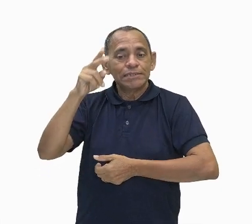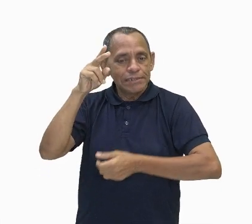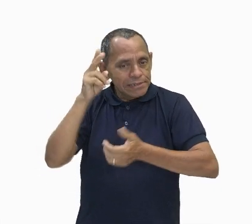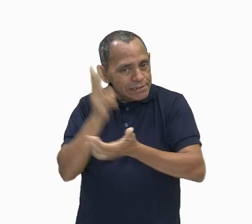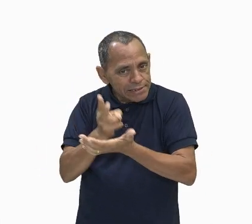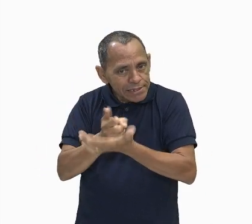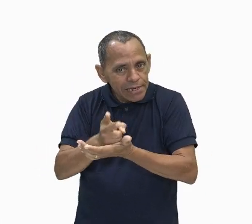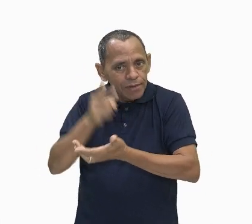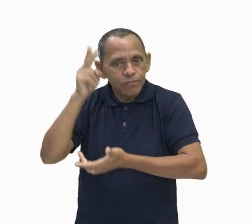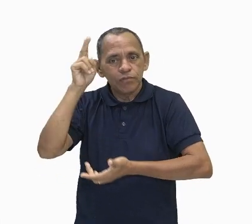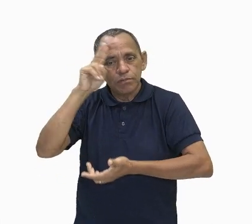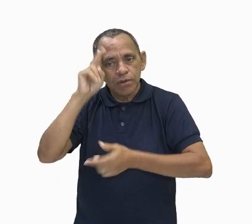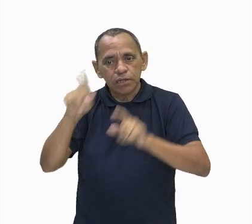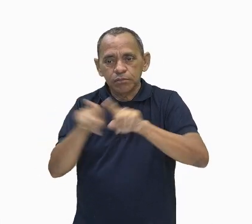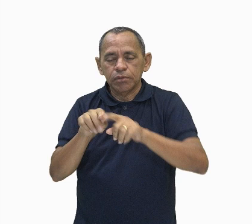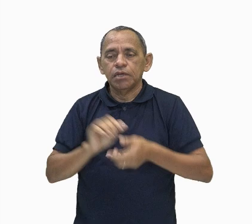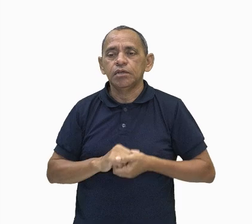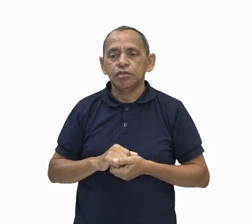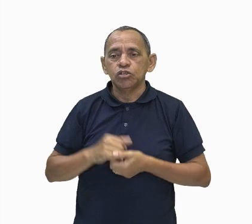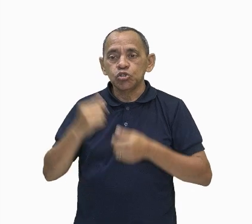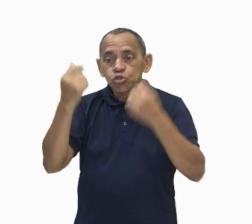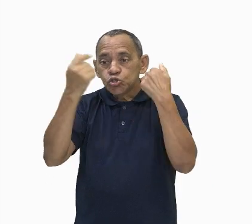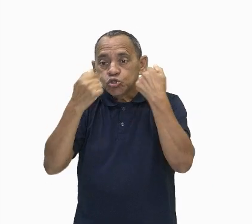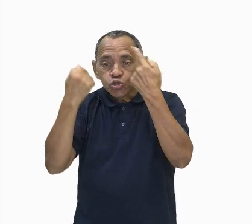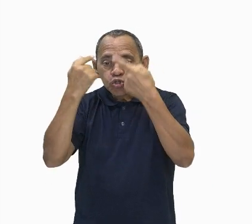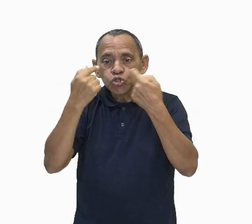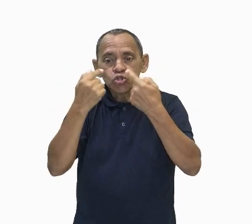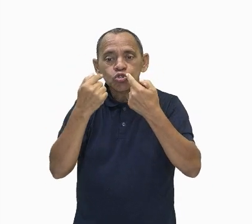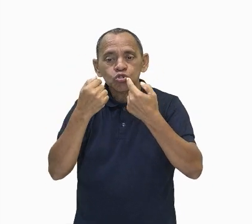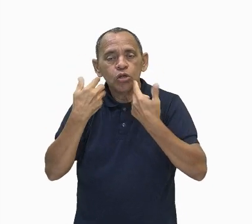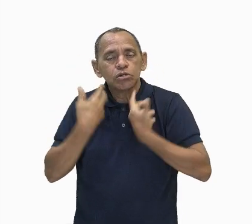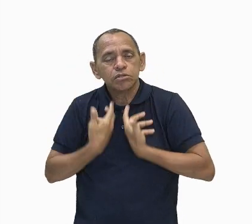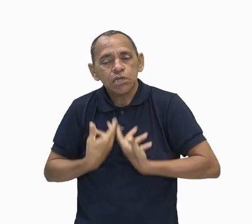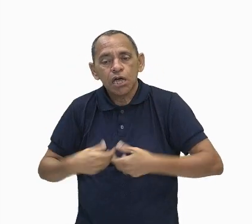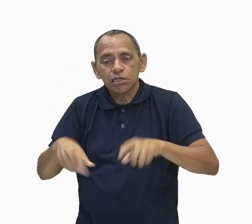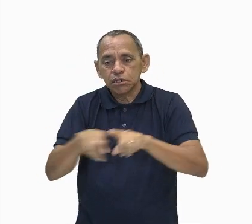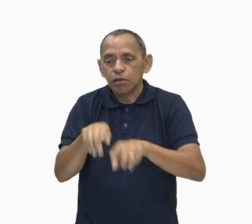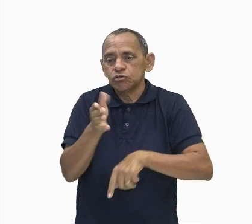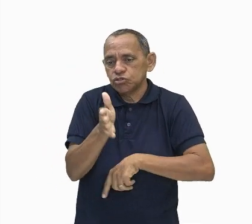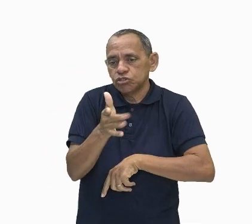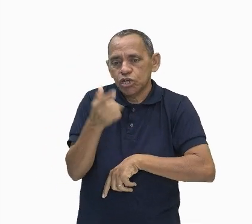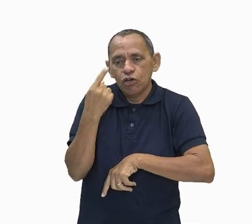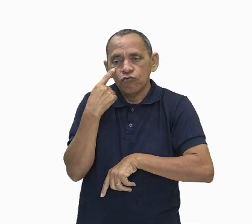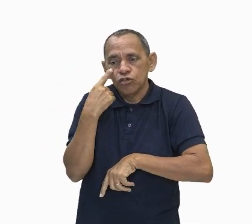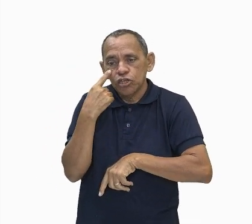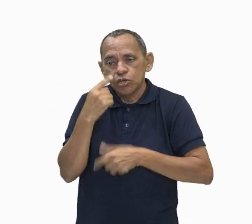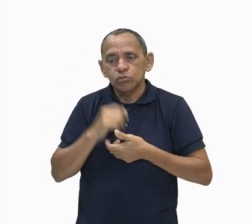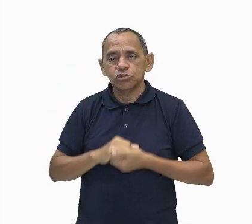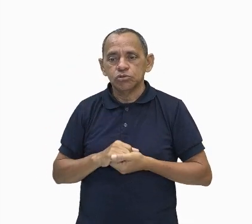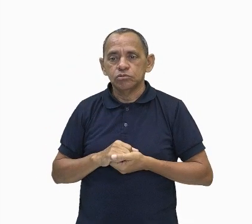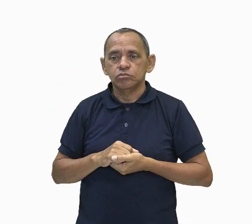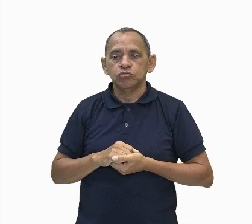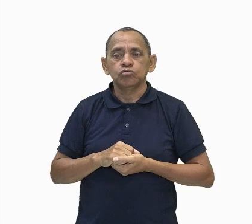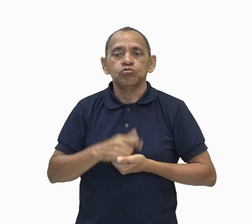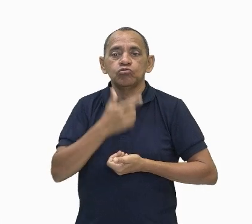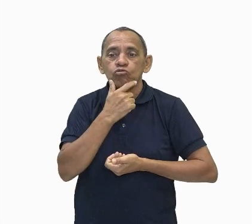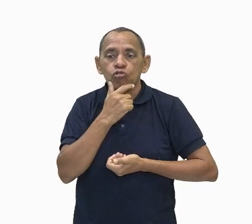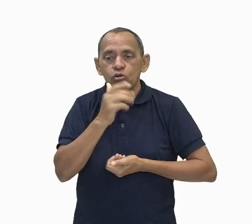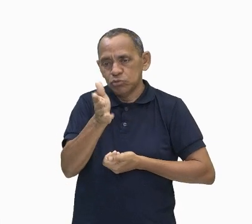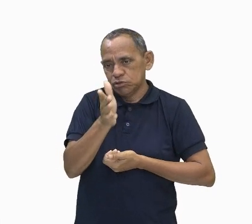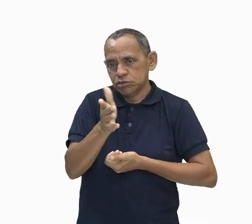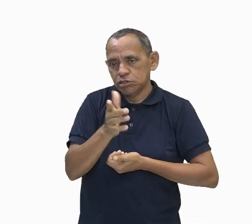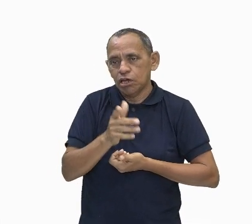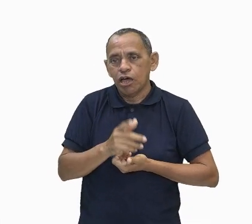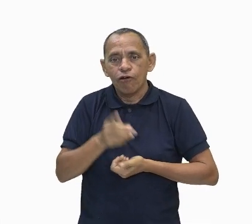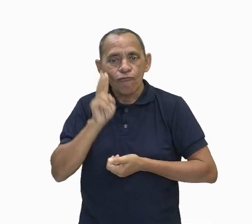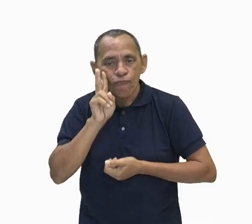retinas fadigadas, que é falar sobre esses olhos cansados. Ele já viu isso muitas vezes. Ele já está cansado de tantas vezes ver essa pedra no